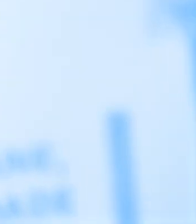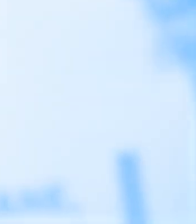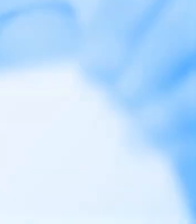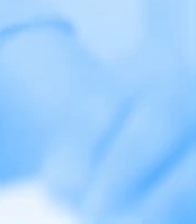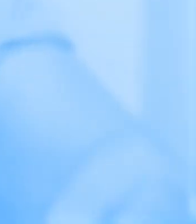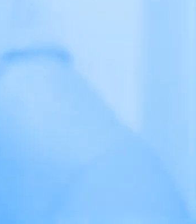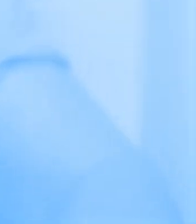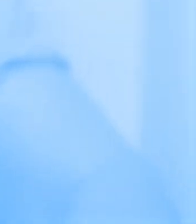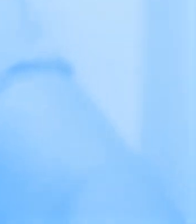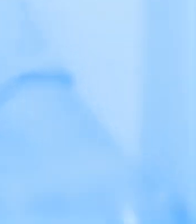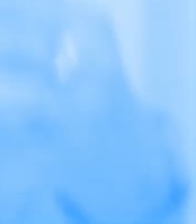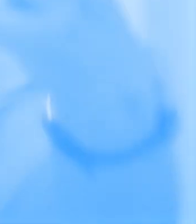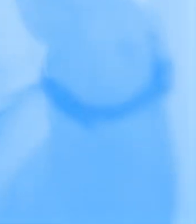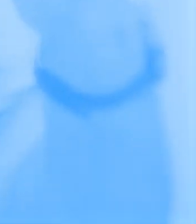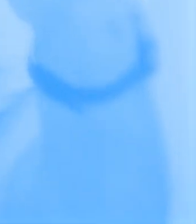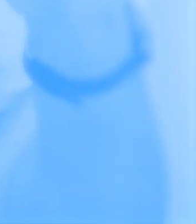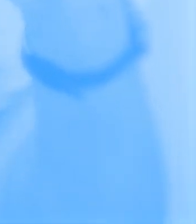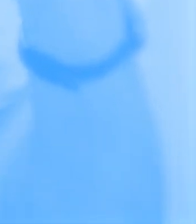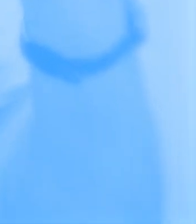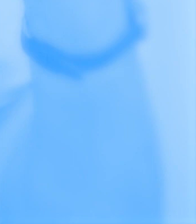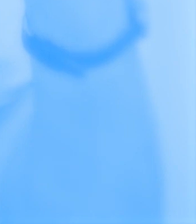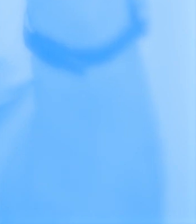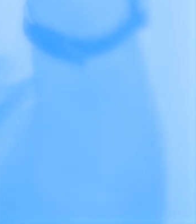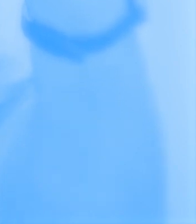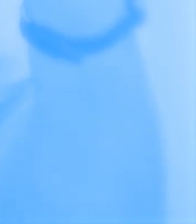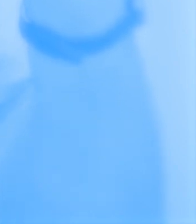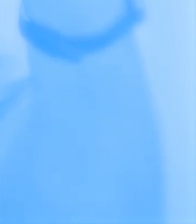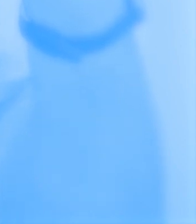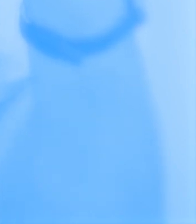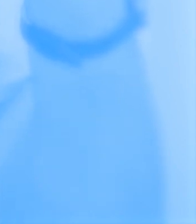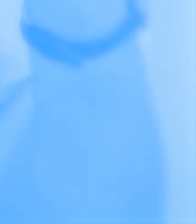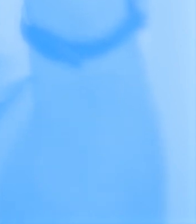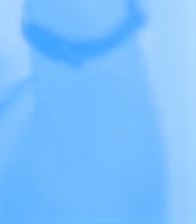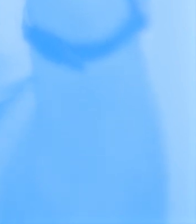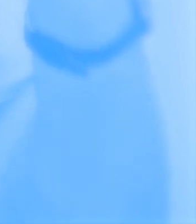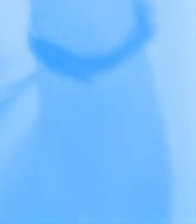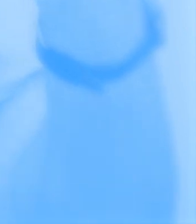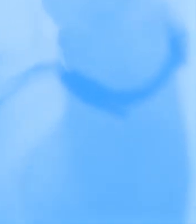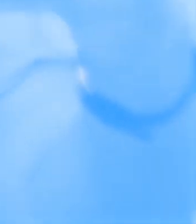Mãos puxam para um abraço